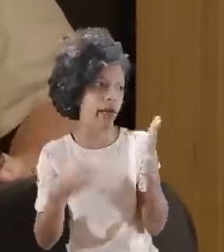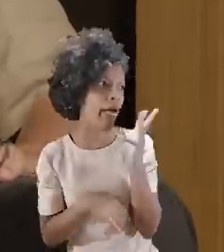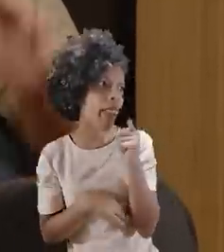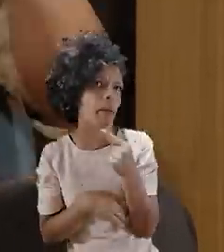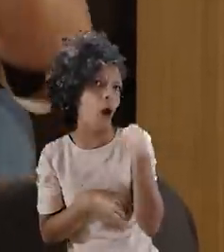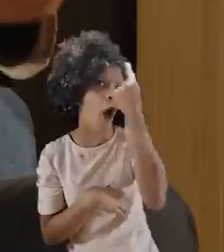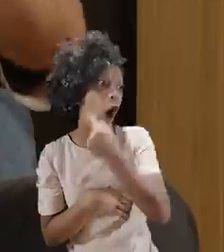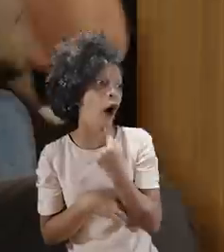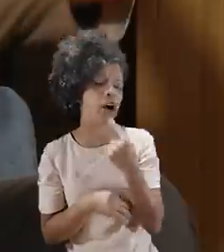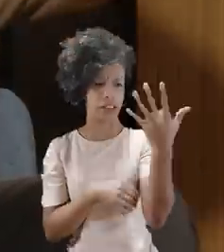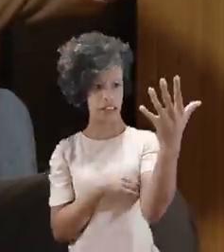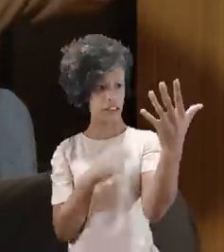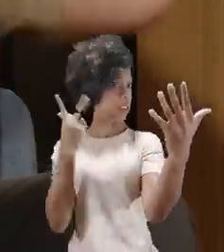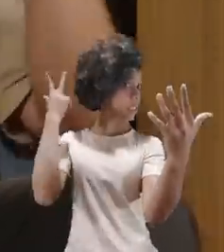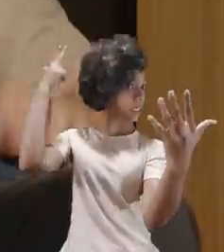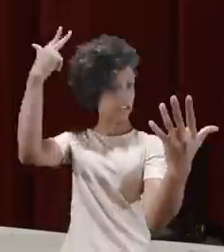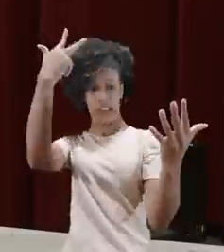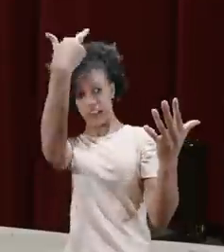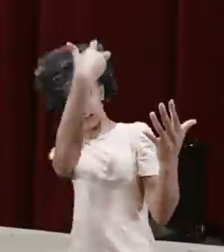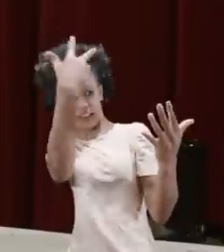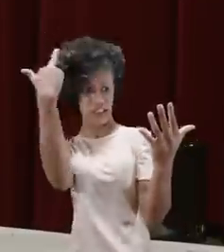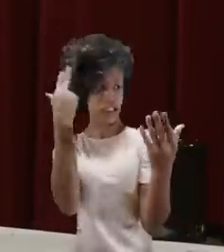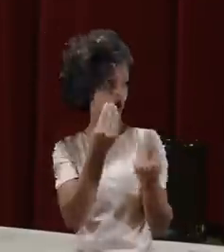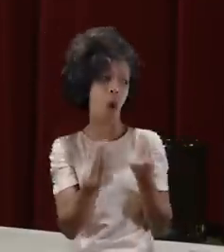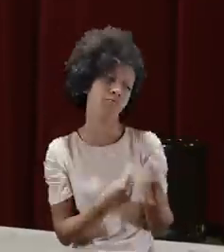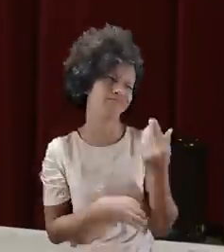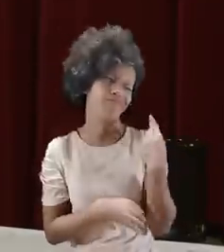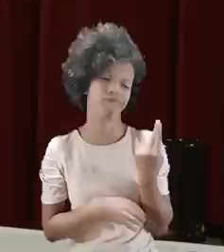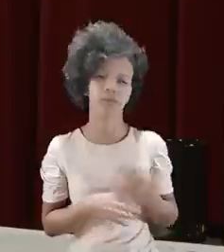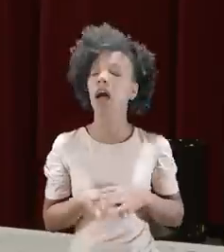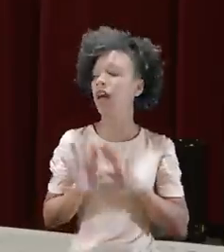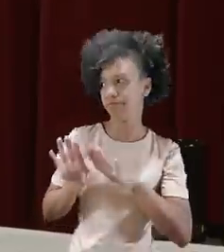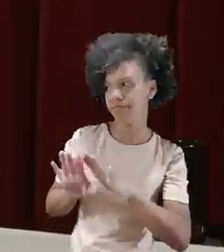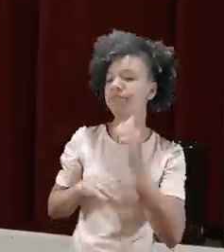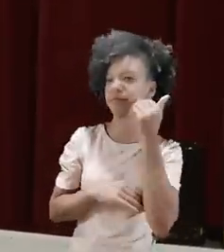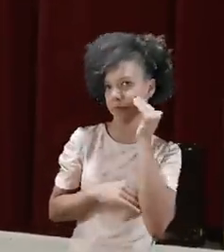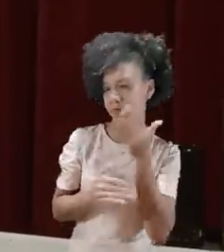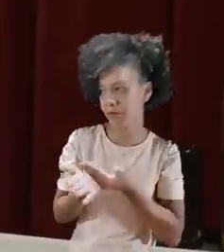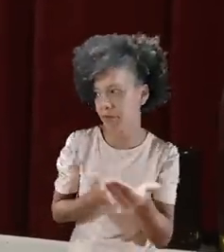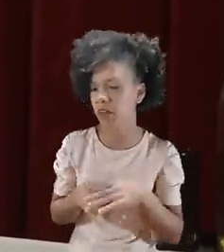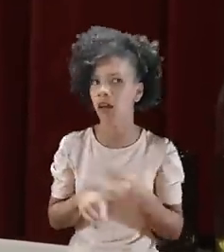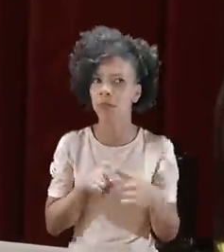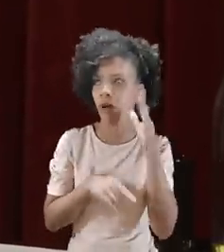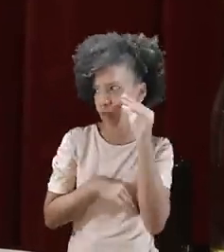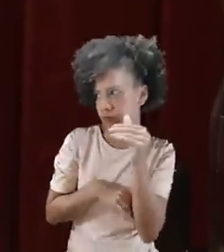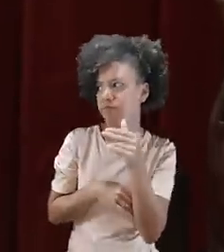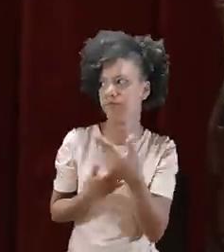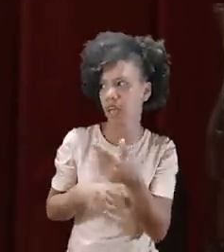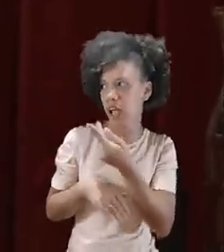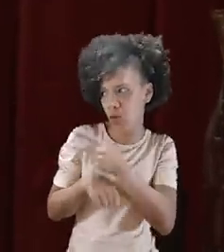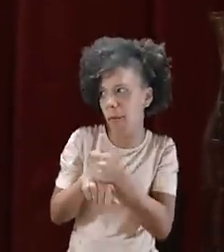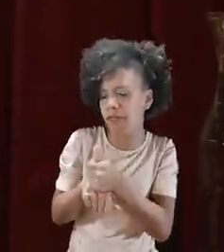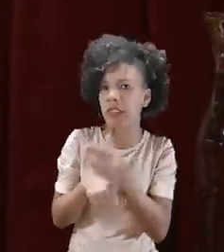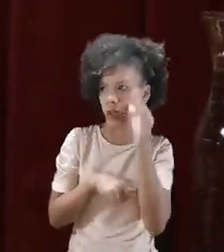hora mas não tem que botar um espelho na frente do espelho segurando aqui atrás sem aí eu vou começar agora a entender as curiosidades assim que eu tenho pra do